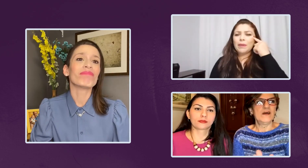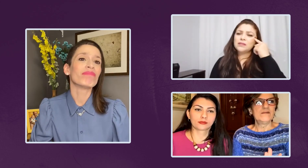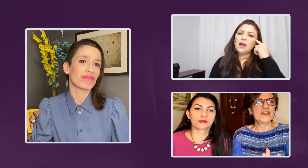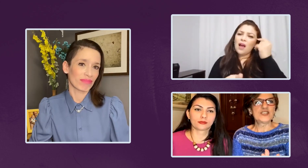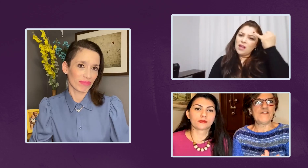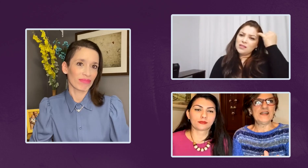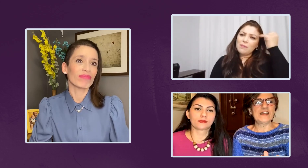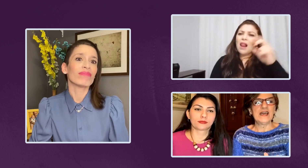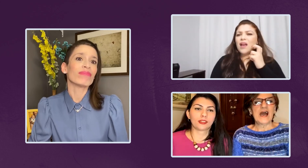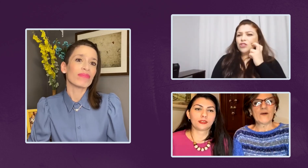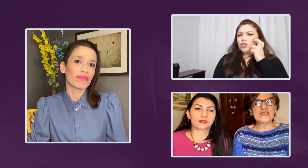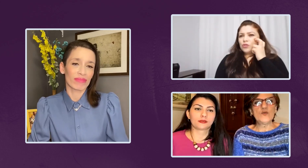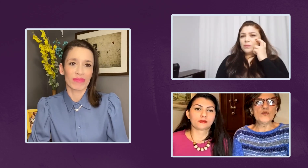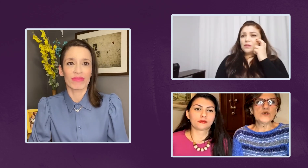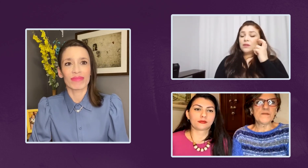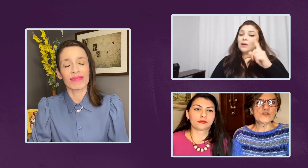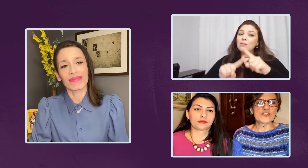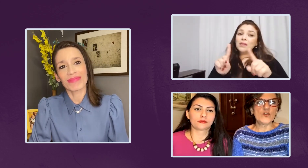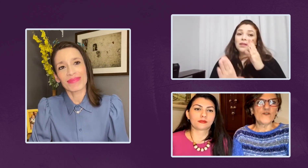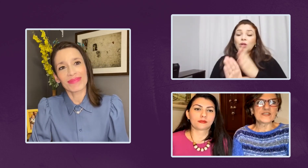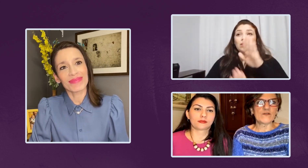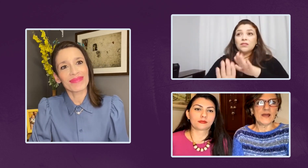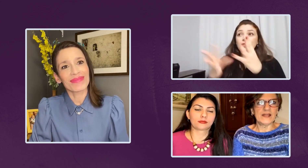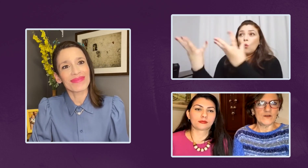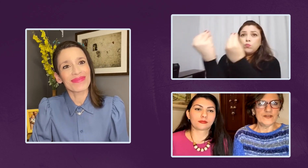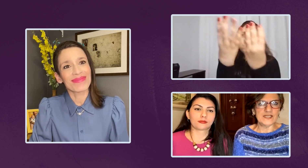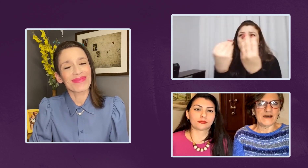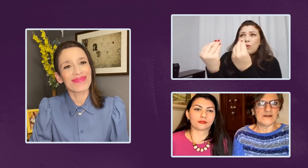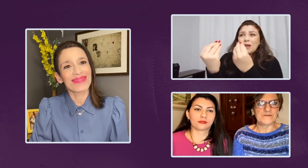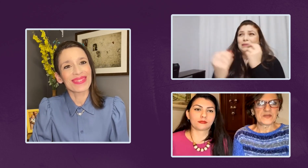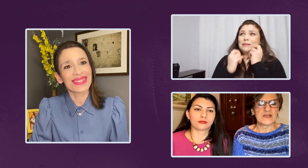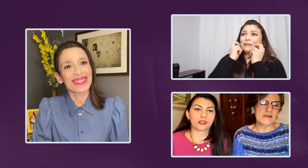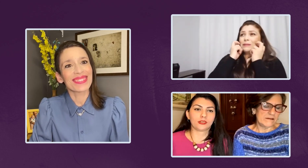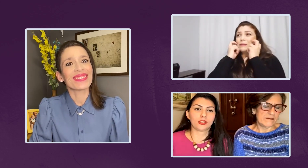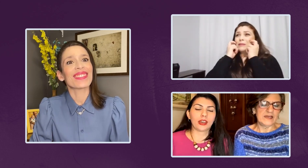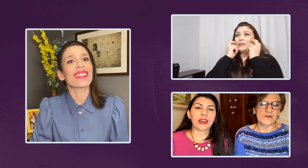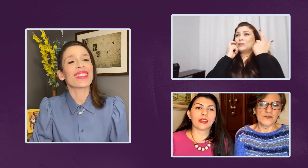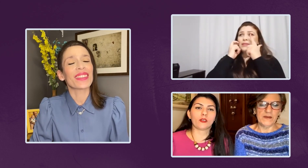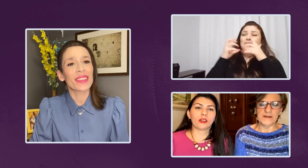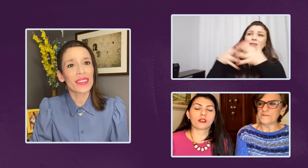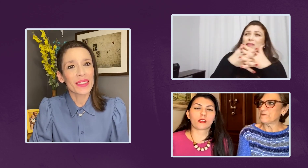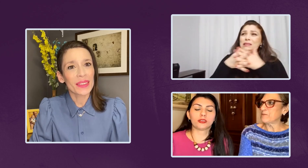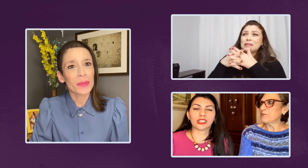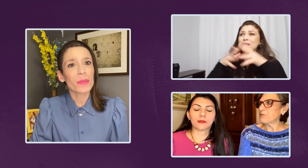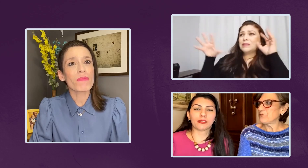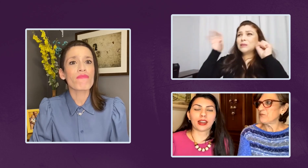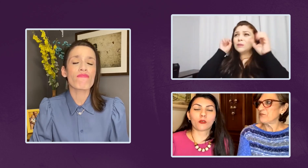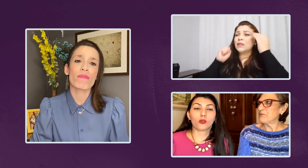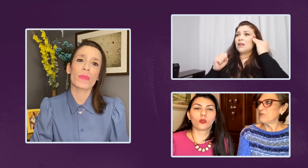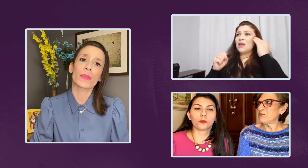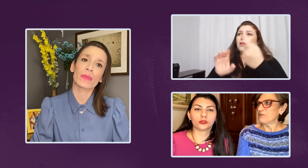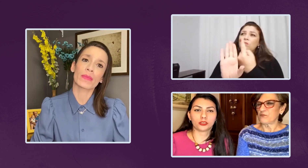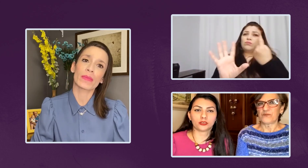entendeu? Deixava ali. Agora, se uma ou duas pessoas iam conversar com ela, ela conversava. E tudo bem. Eu não conseguia me virar